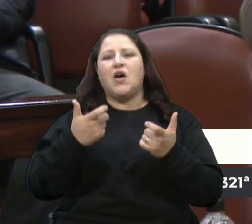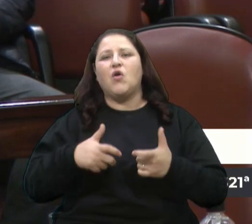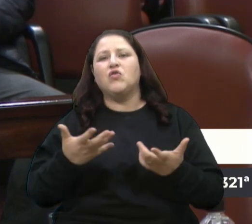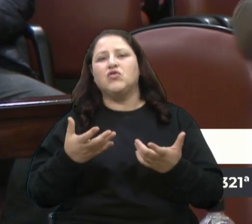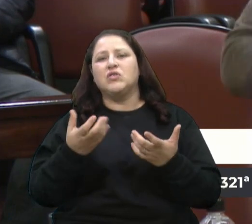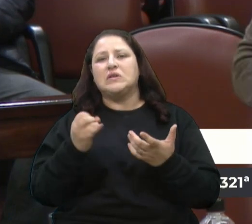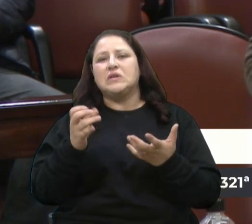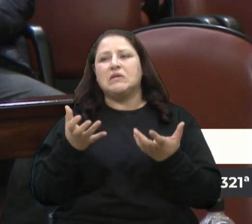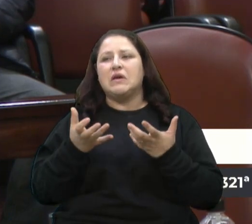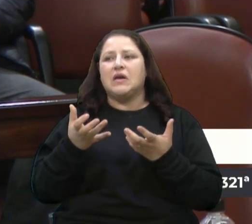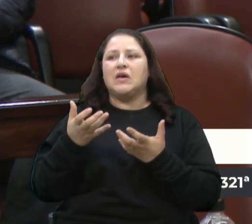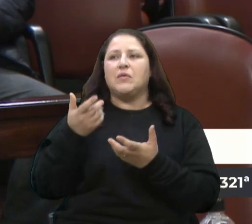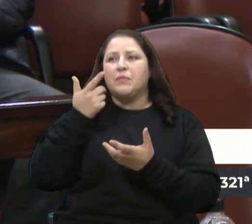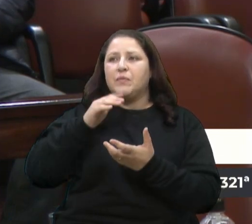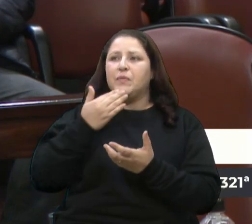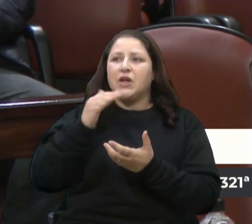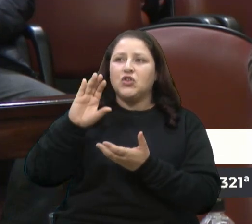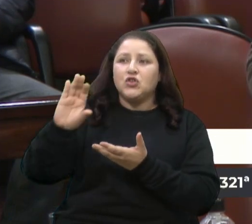se nem ata tem.